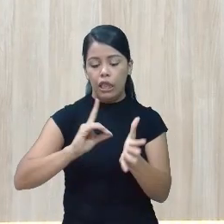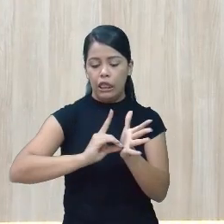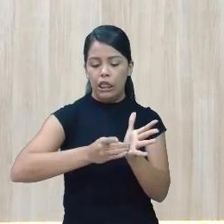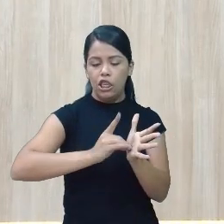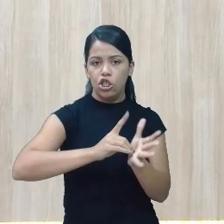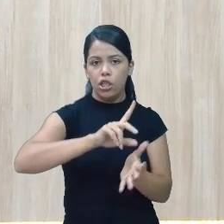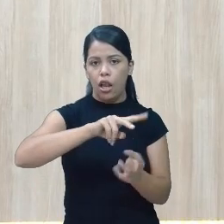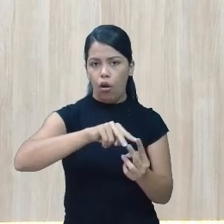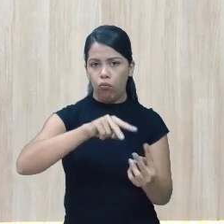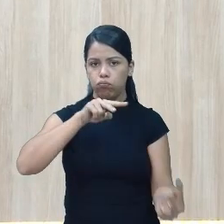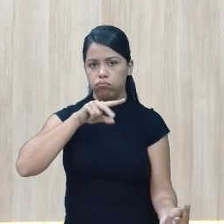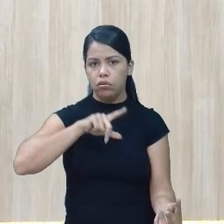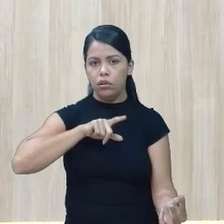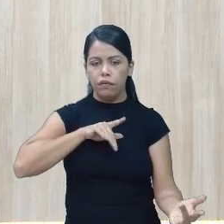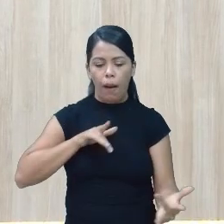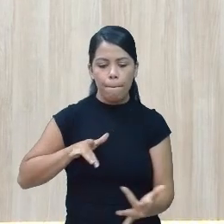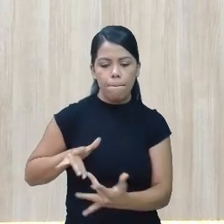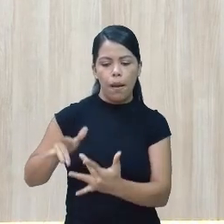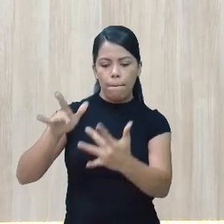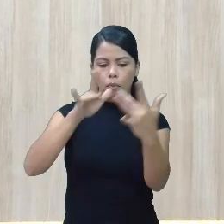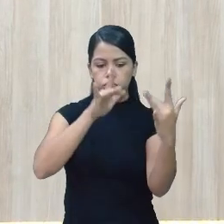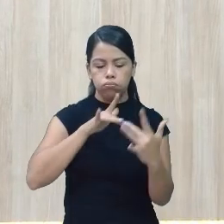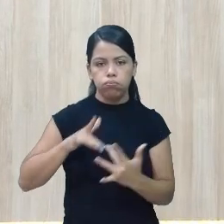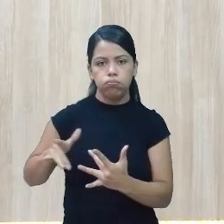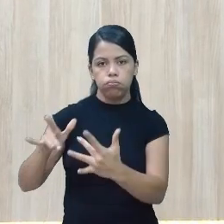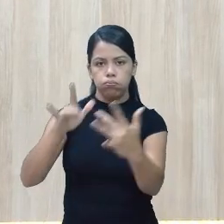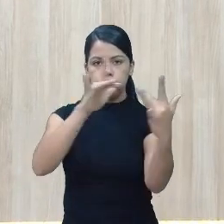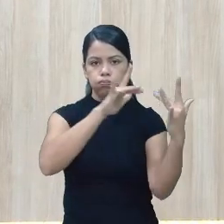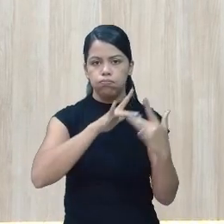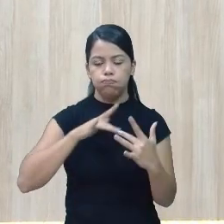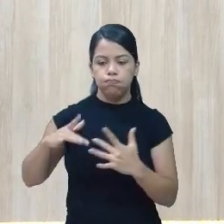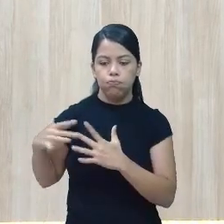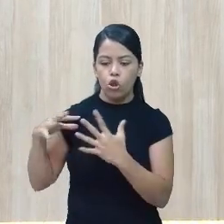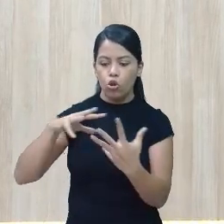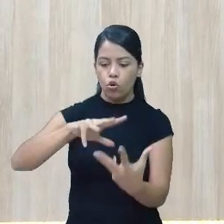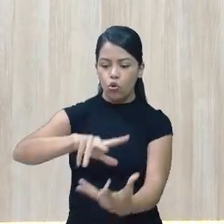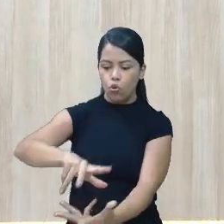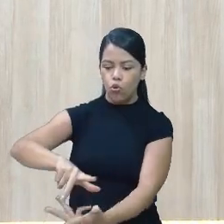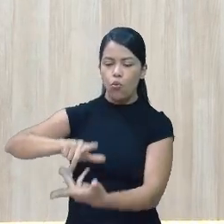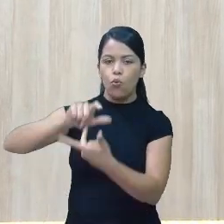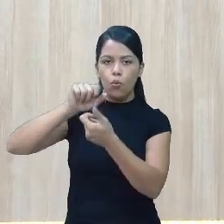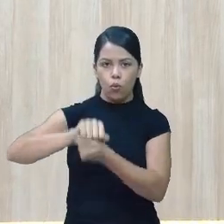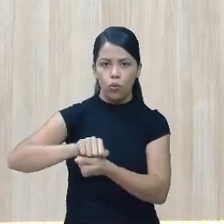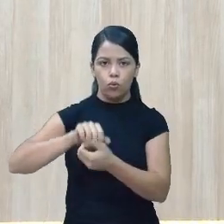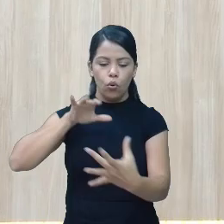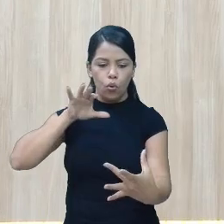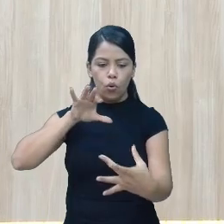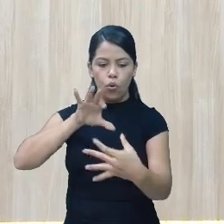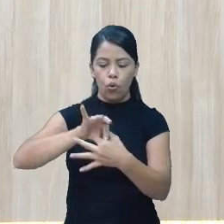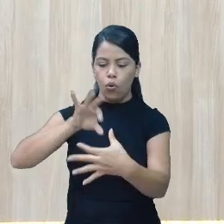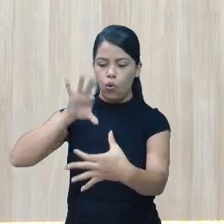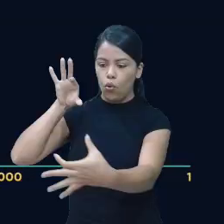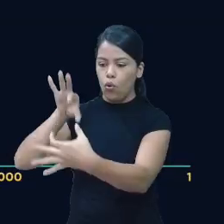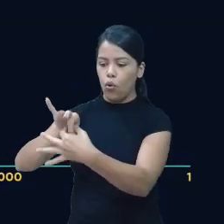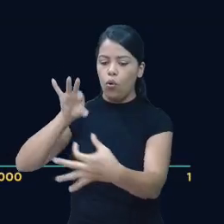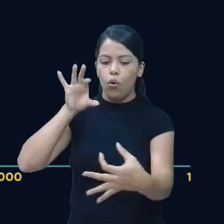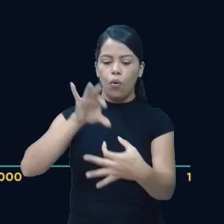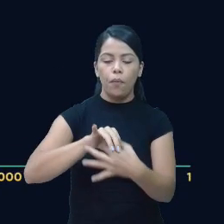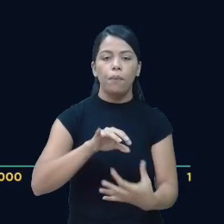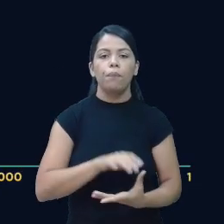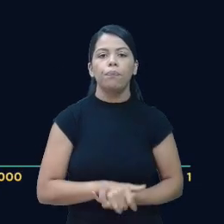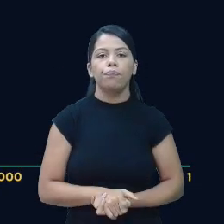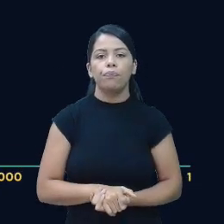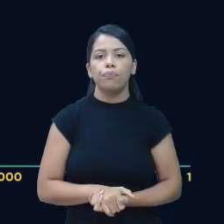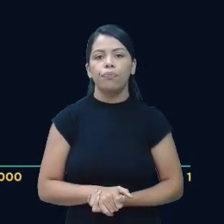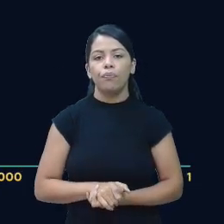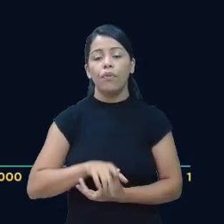grande quantidade de pessoas ao redor do mundo, certo? Então vejamos aqui na tela, por exemplo, o seguinte: esse vídeo,